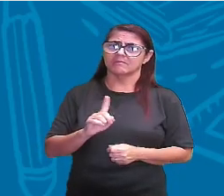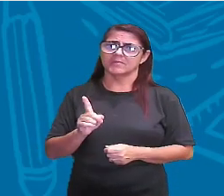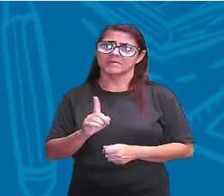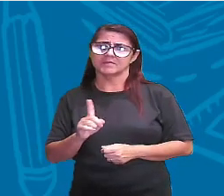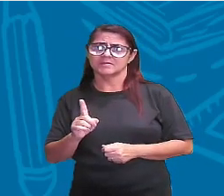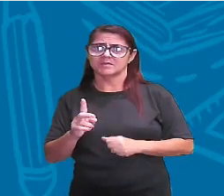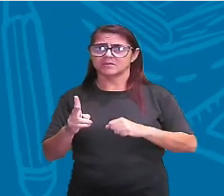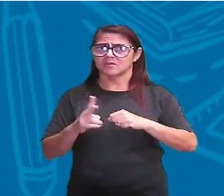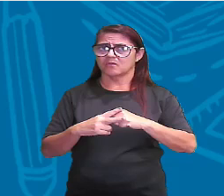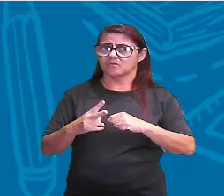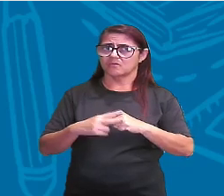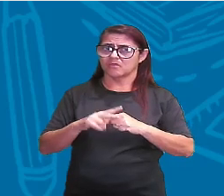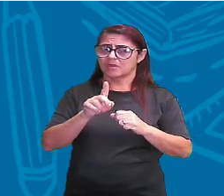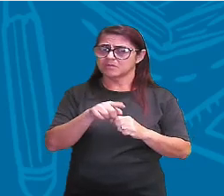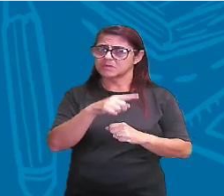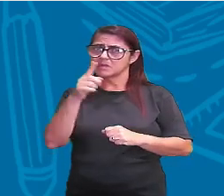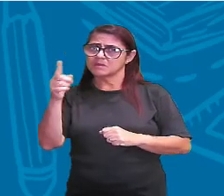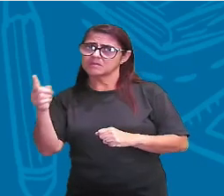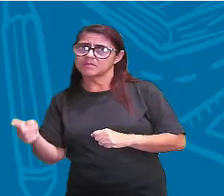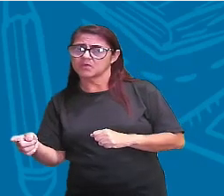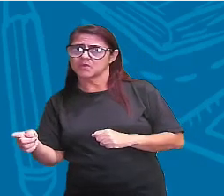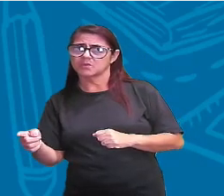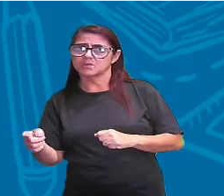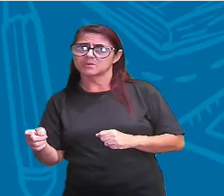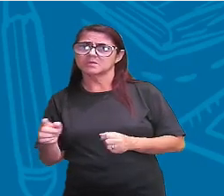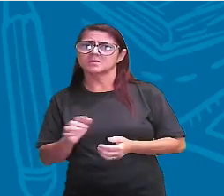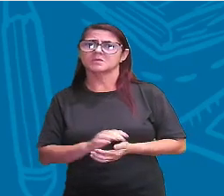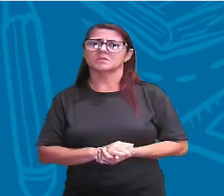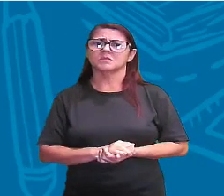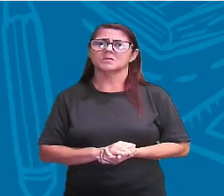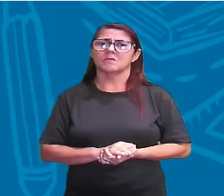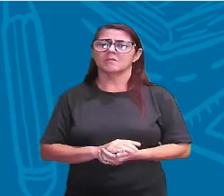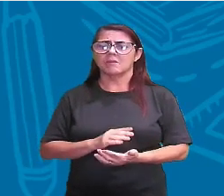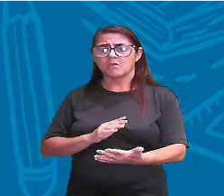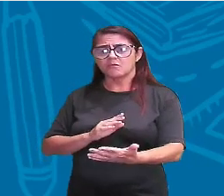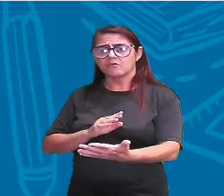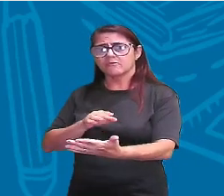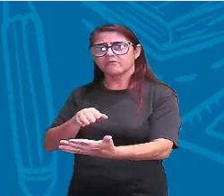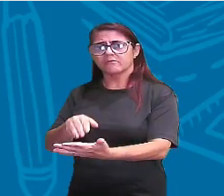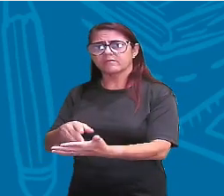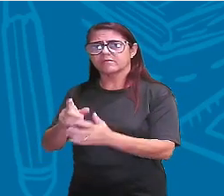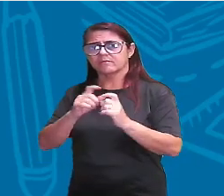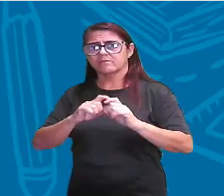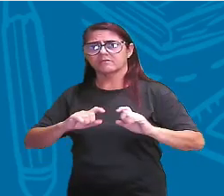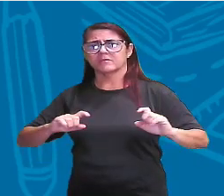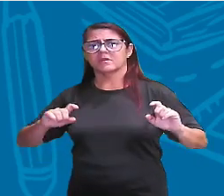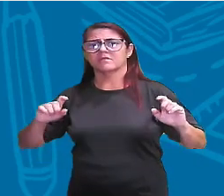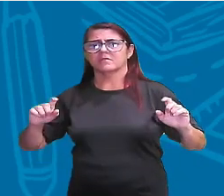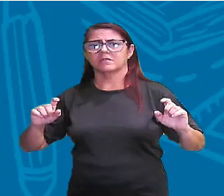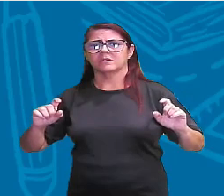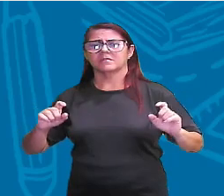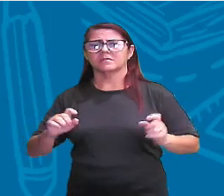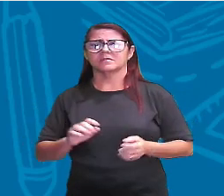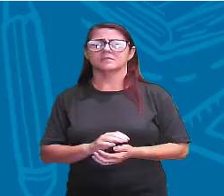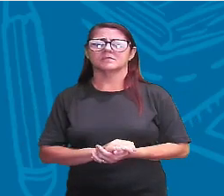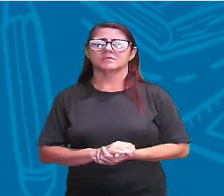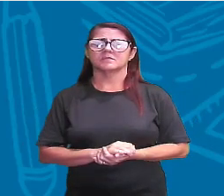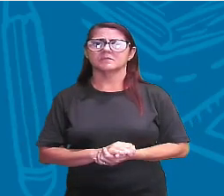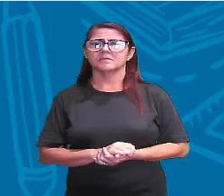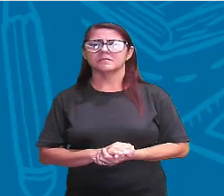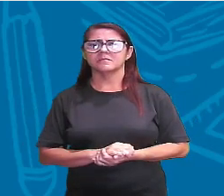o verbo após ele não, o verbo vai para a forma final, tá? Her name